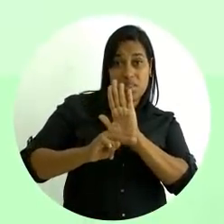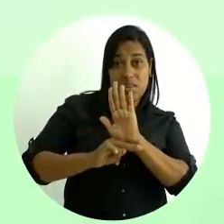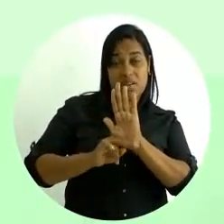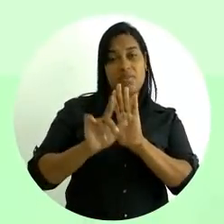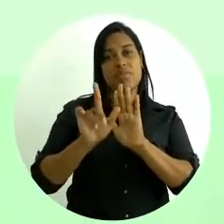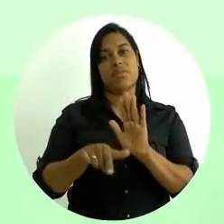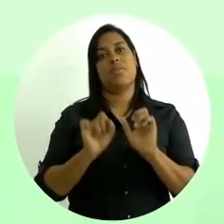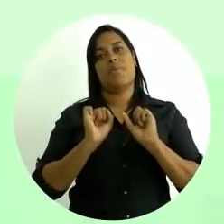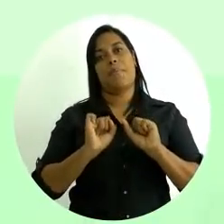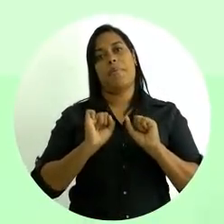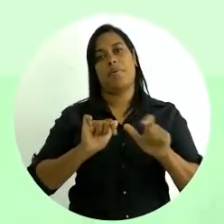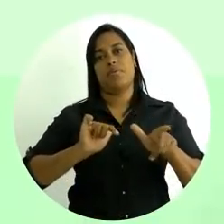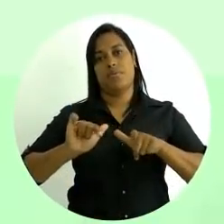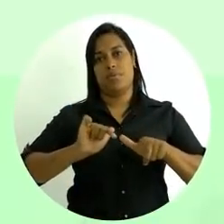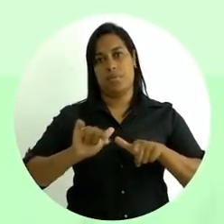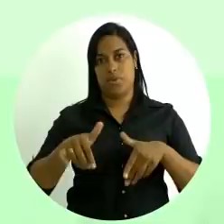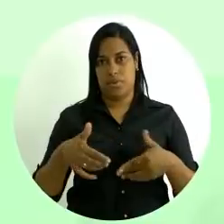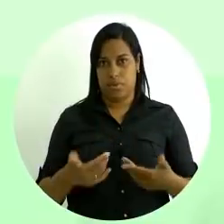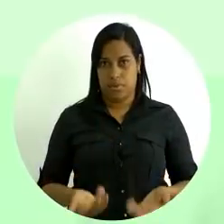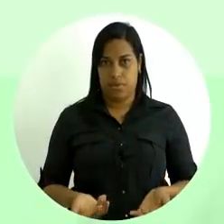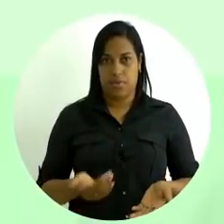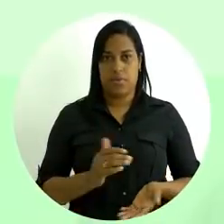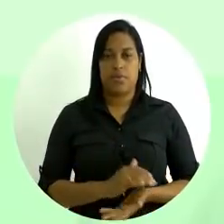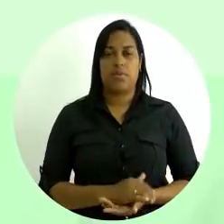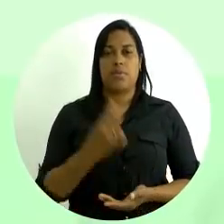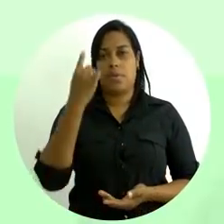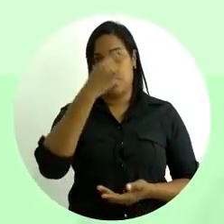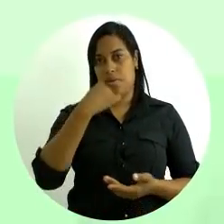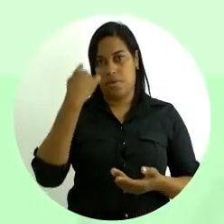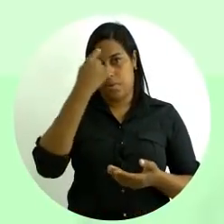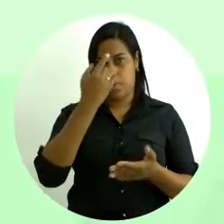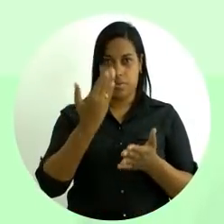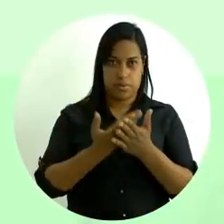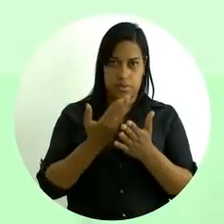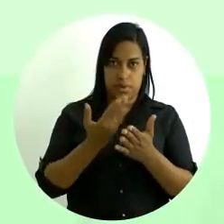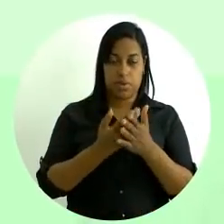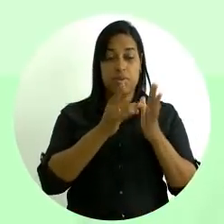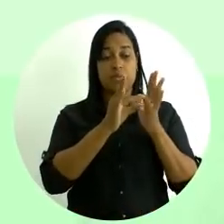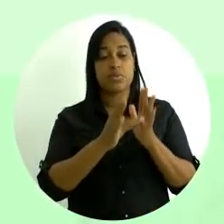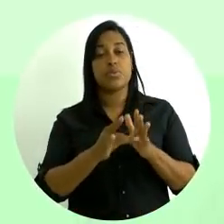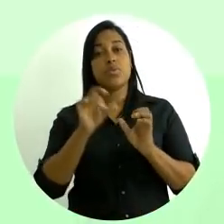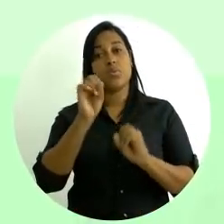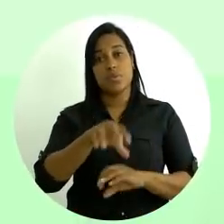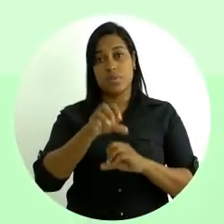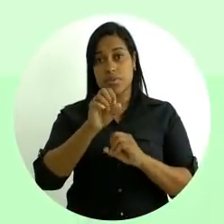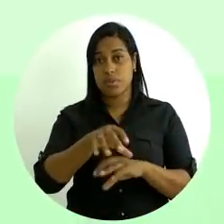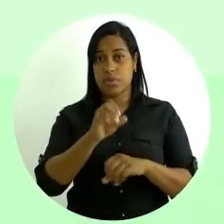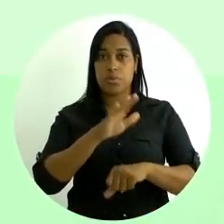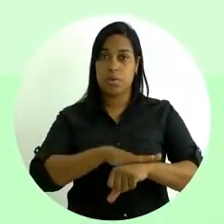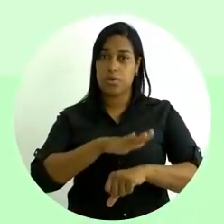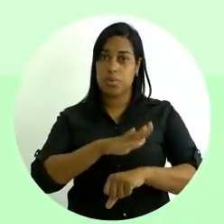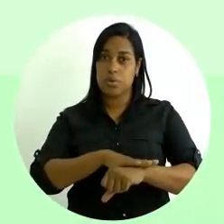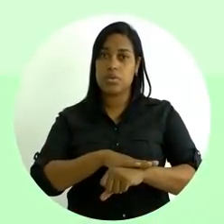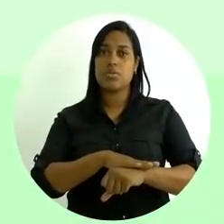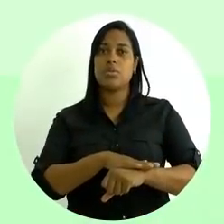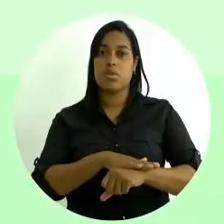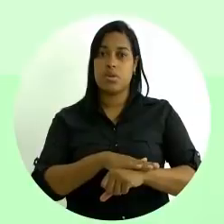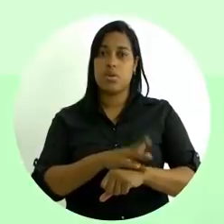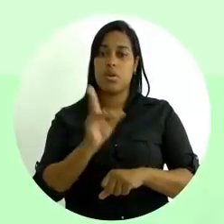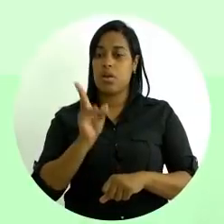os níveis que ele pode atuar, tá bom? Então, a hora-aula, ela se institui no ensino e estabelece uma